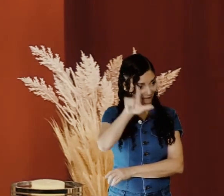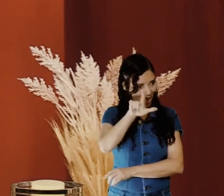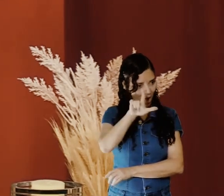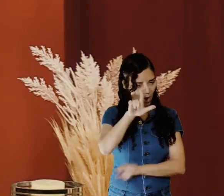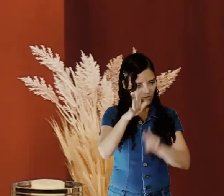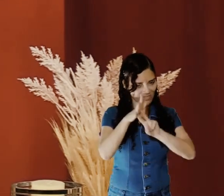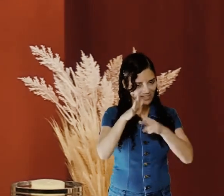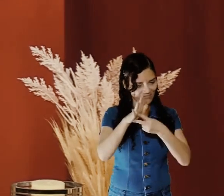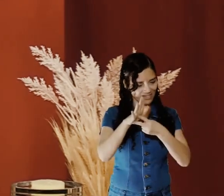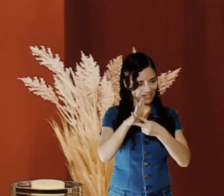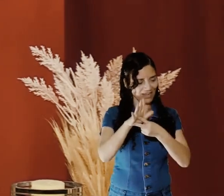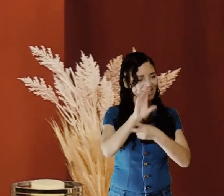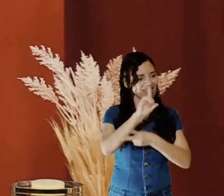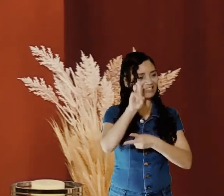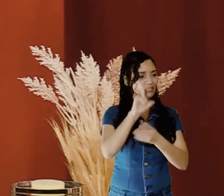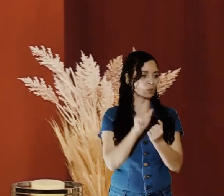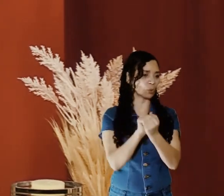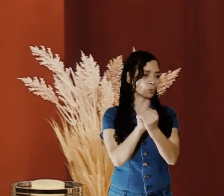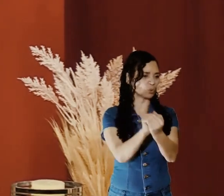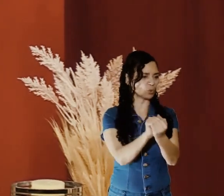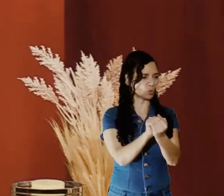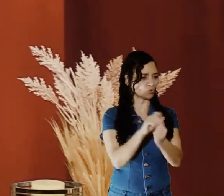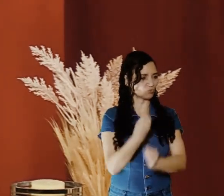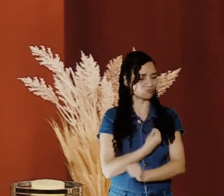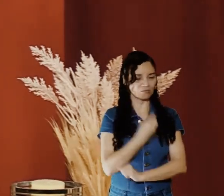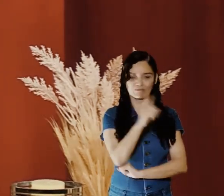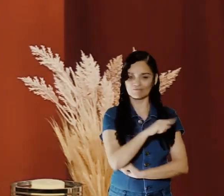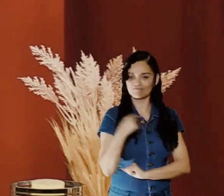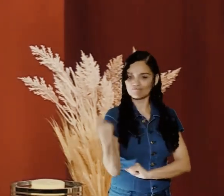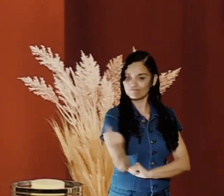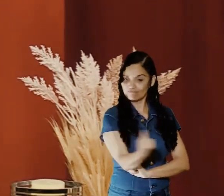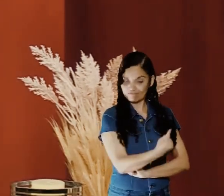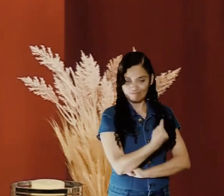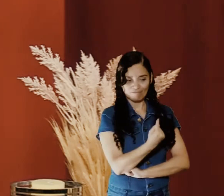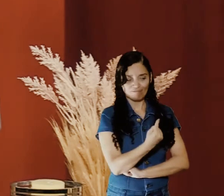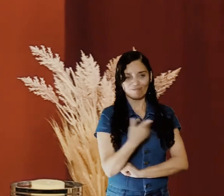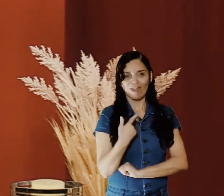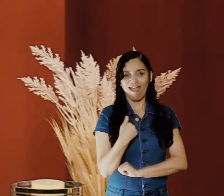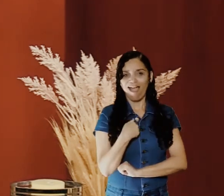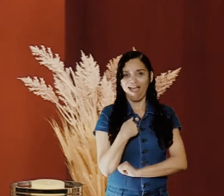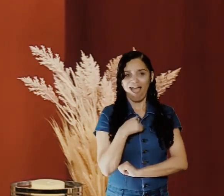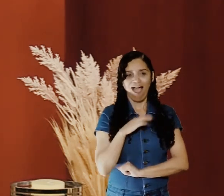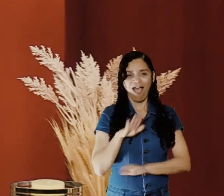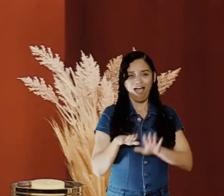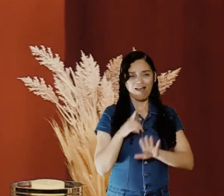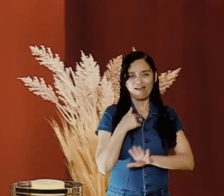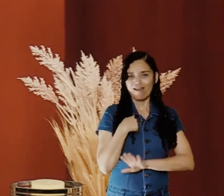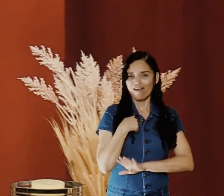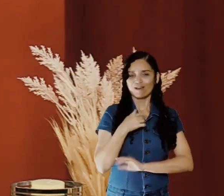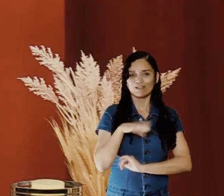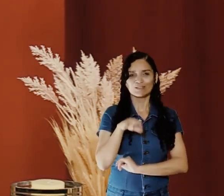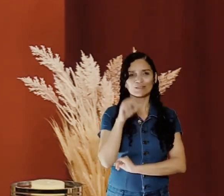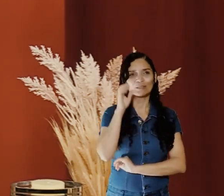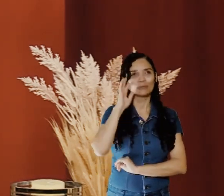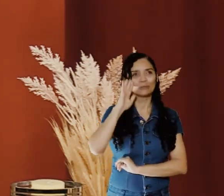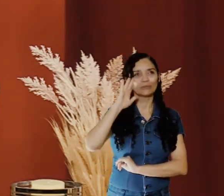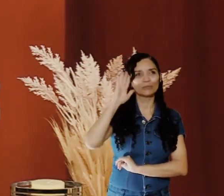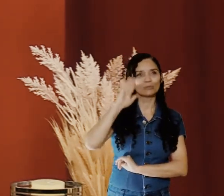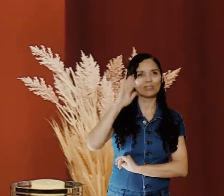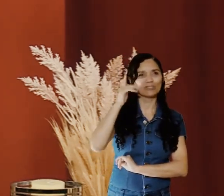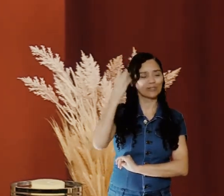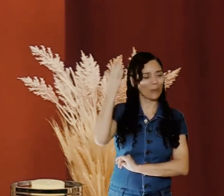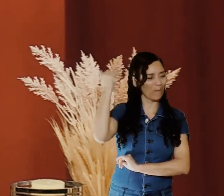gostaria de estar entre esses pastores que viram o bebê Jesus ali naquele lugar. Mas mesmo